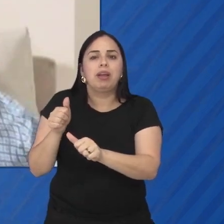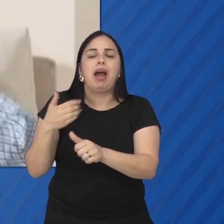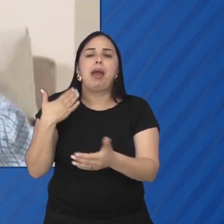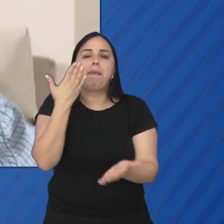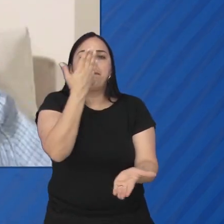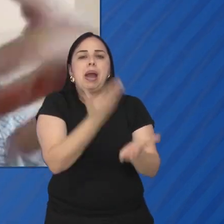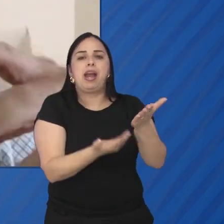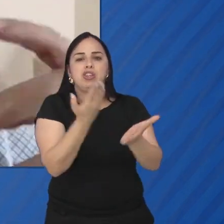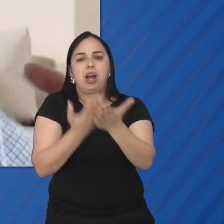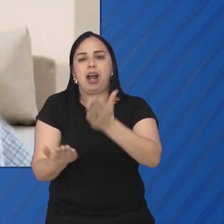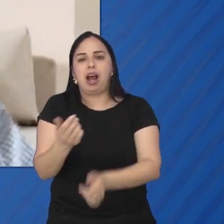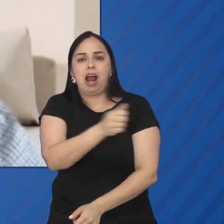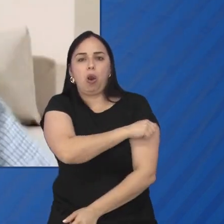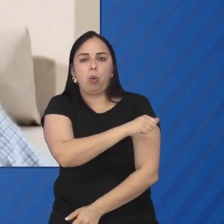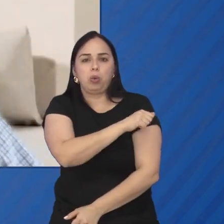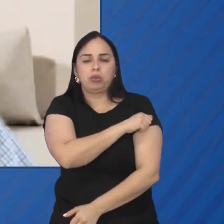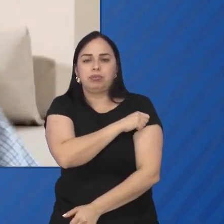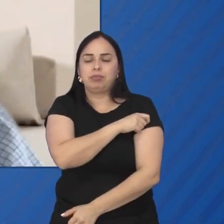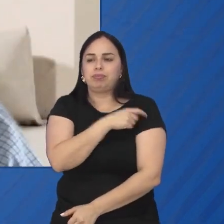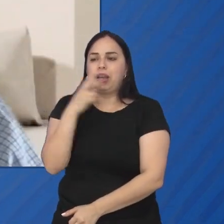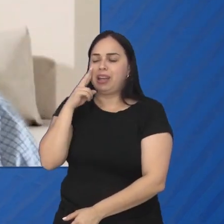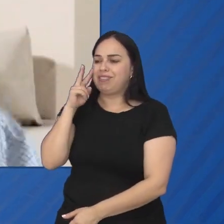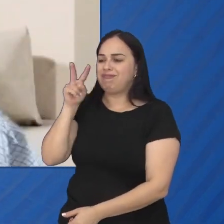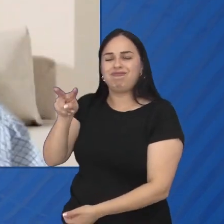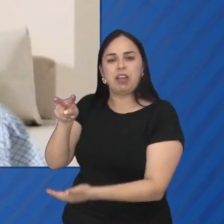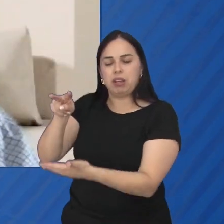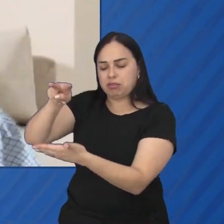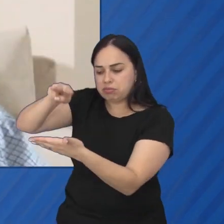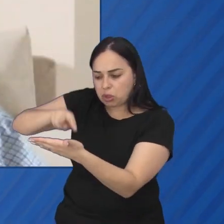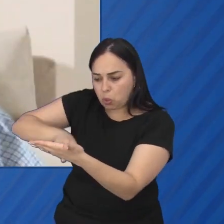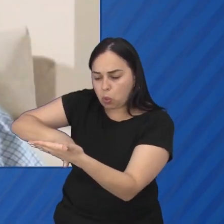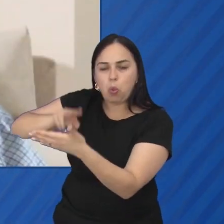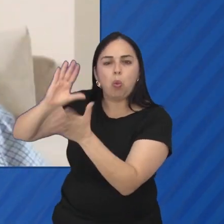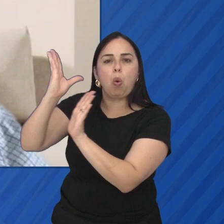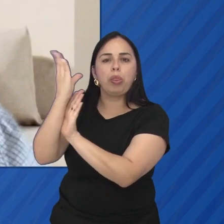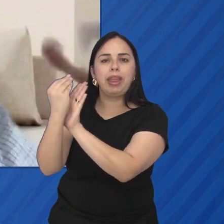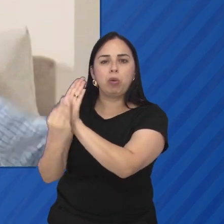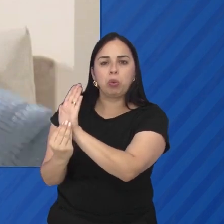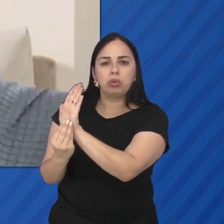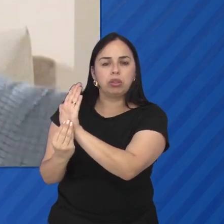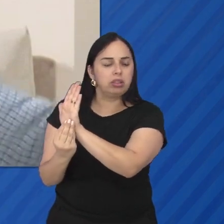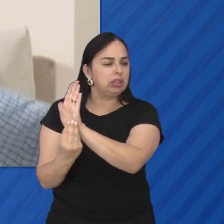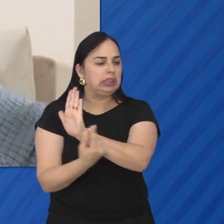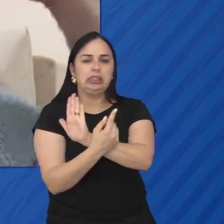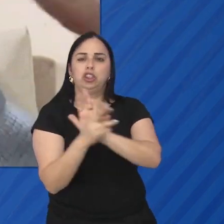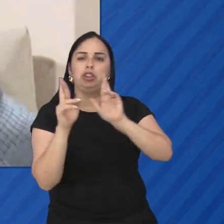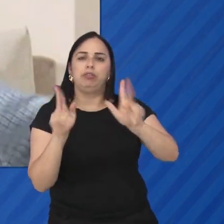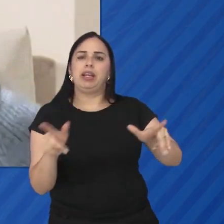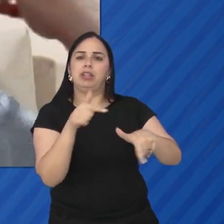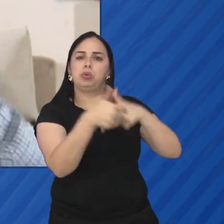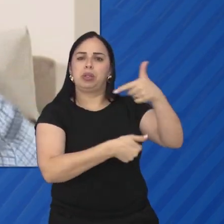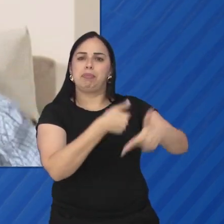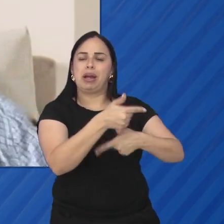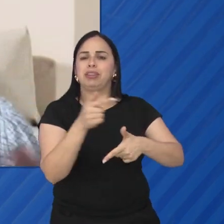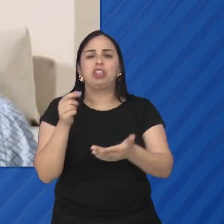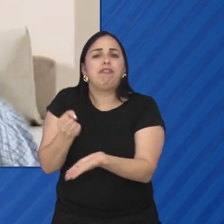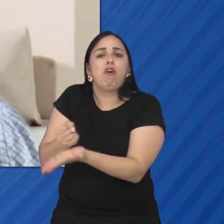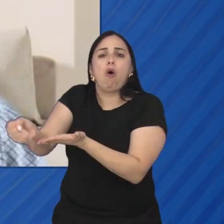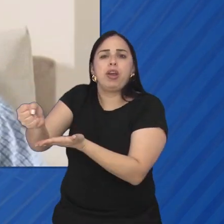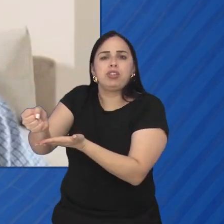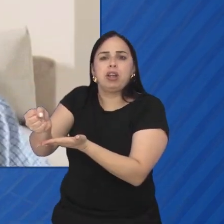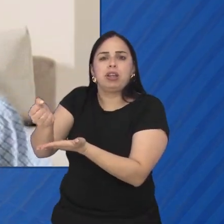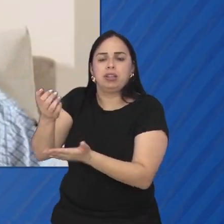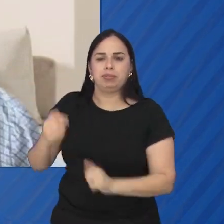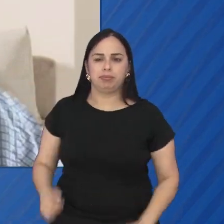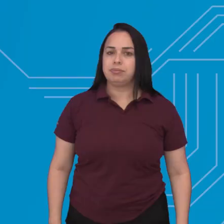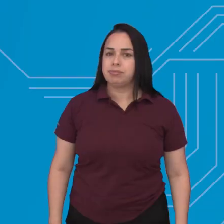ele entra, ele vê uma coisa, ele olha para o mercado e fala, poxa, eu não estou aprendendo isso. Ou aquilo foi coisas do passado que